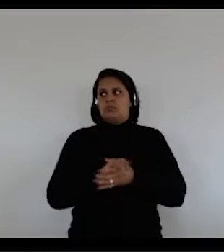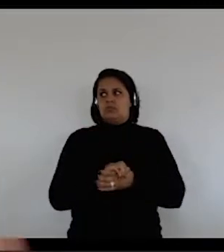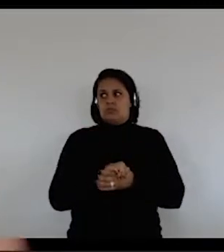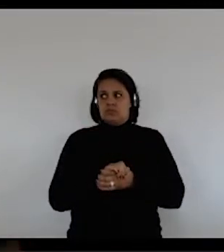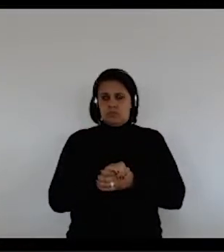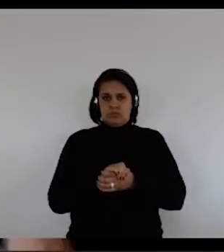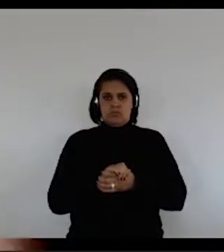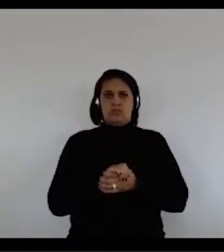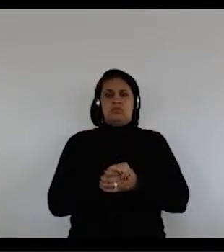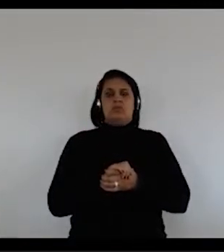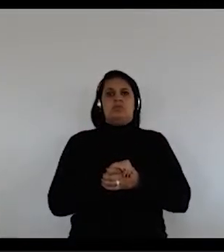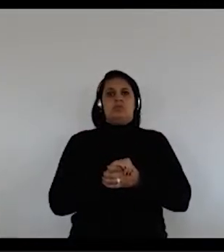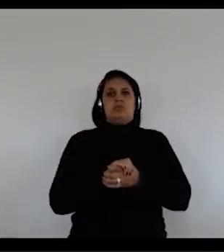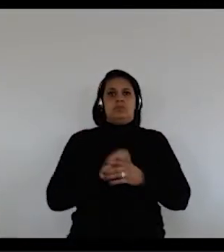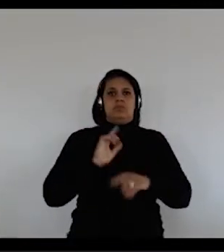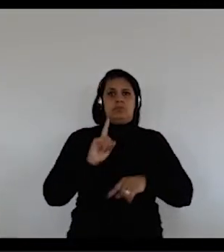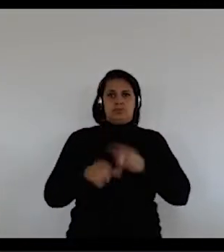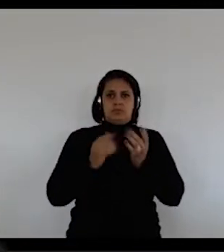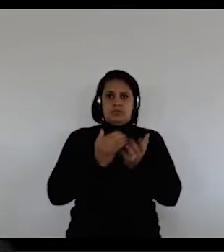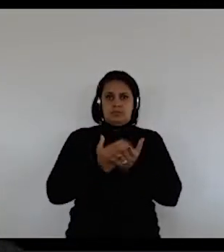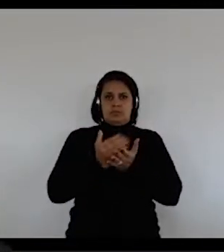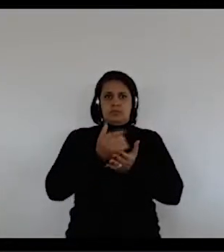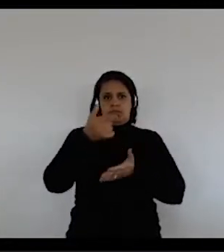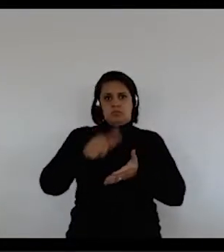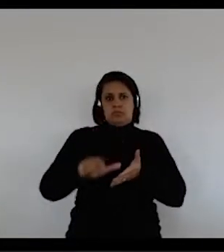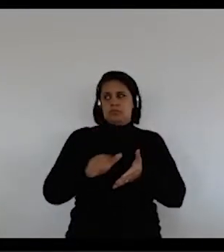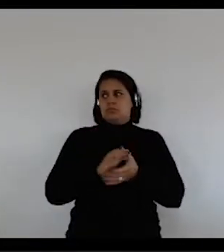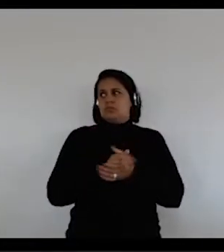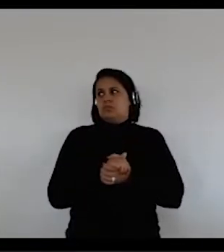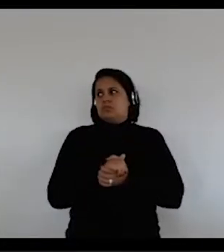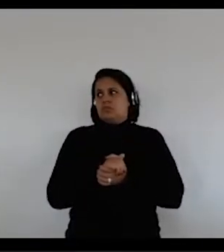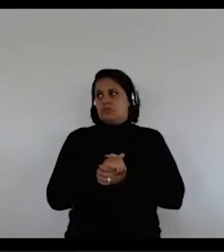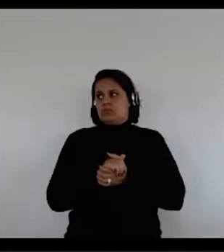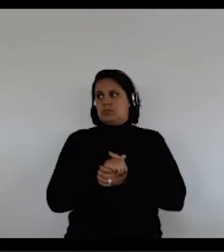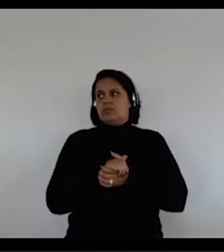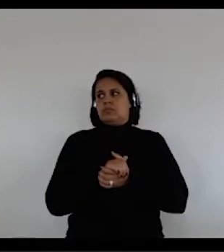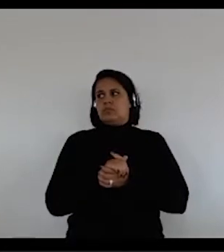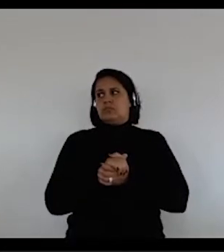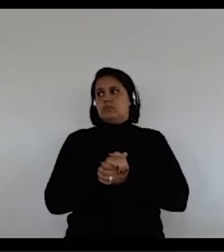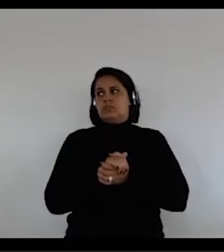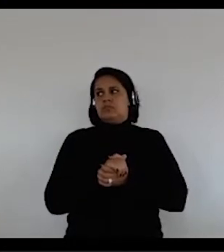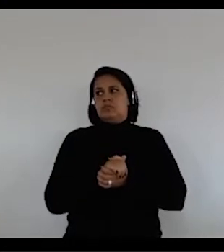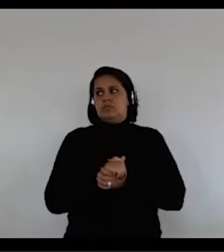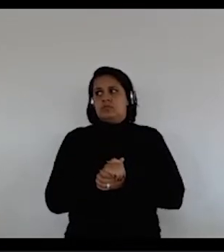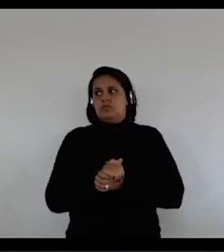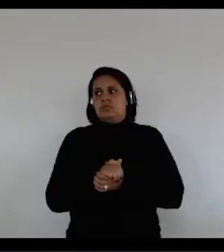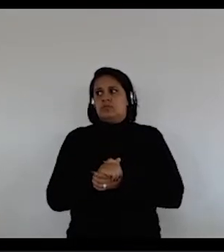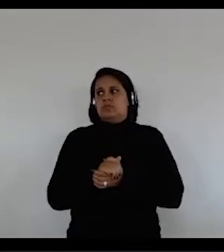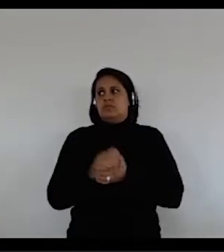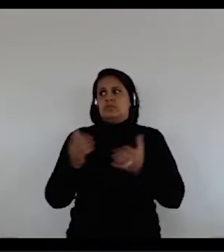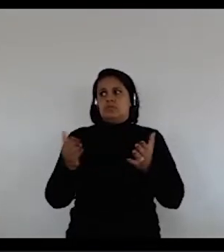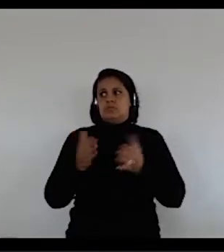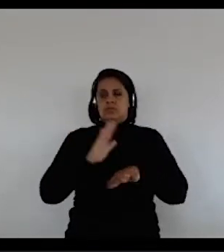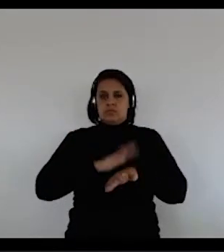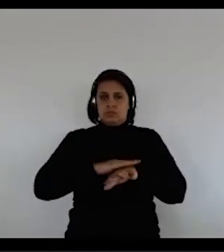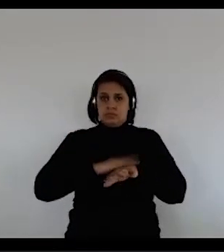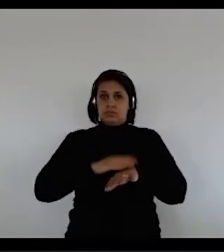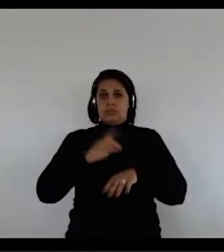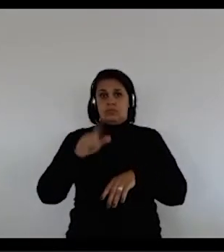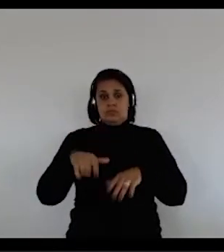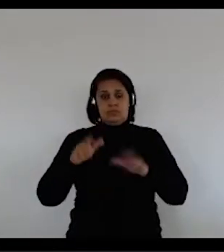realmente começaram de novo. A ideia foi começar de novo os prazos porque o tempo já era grande